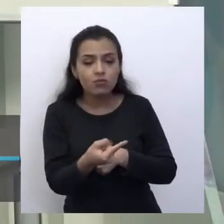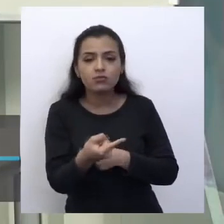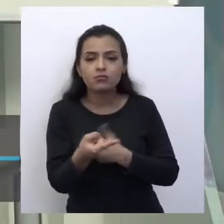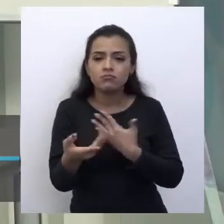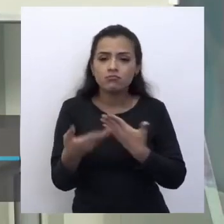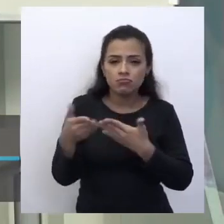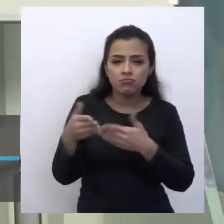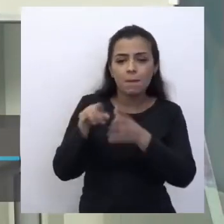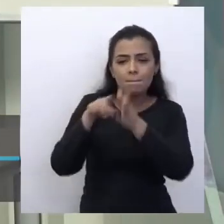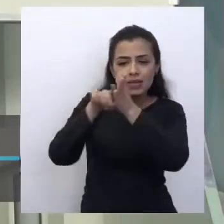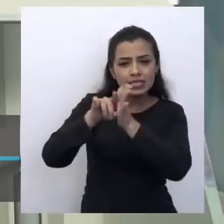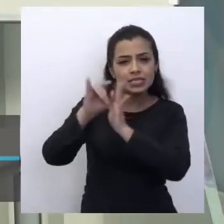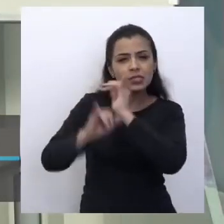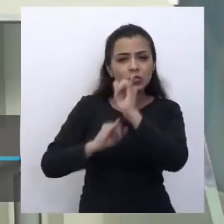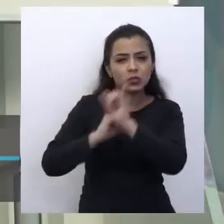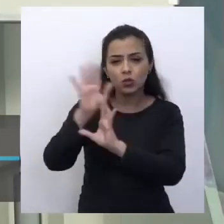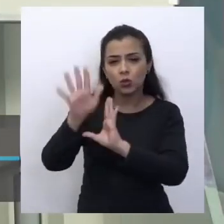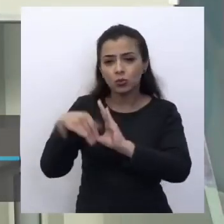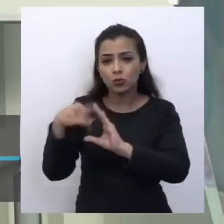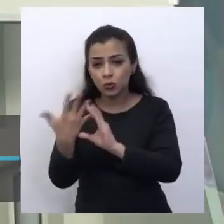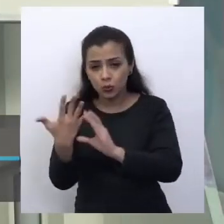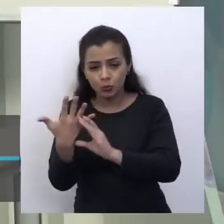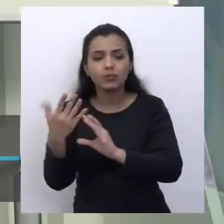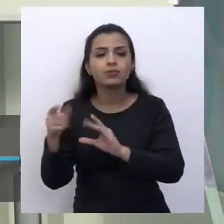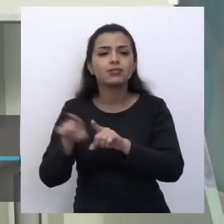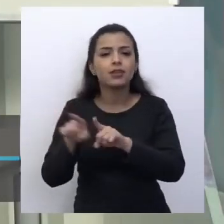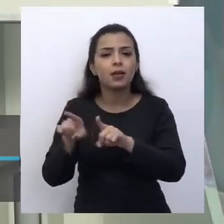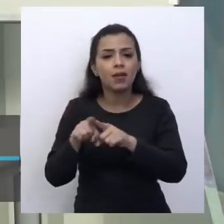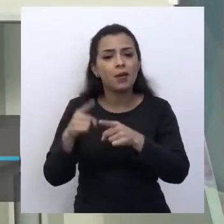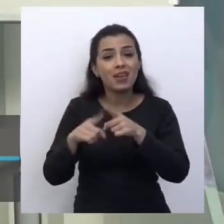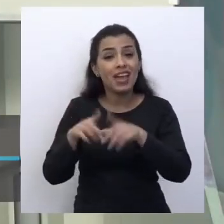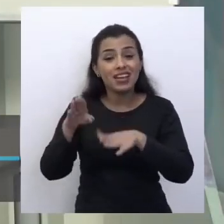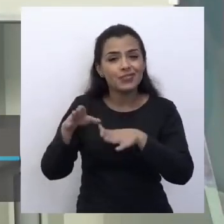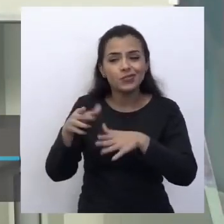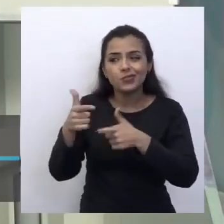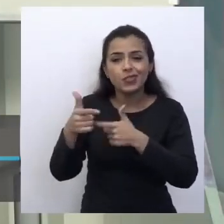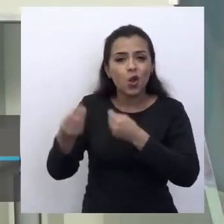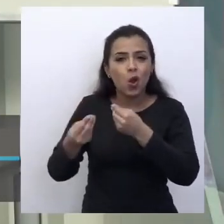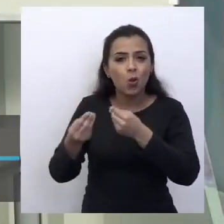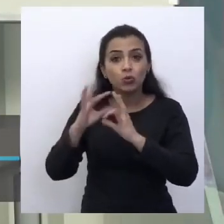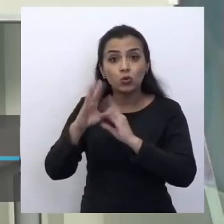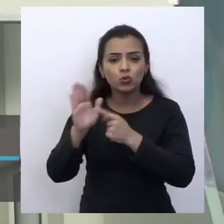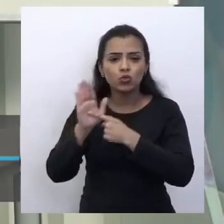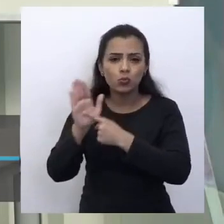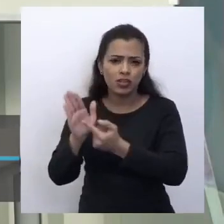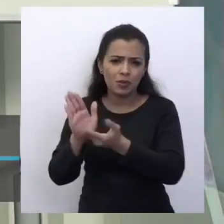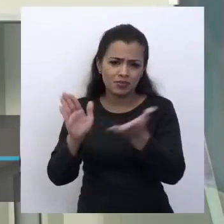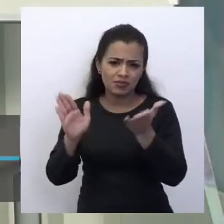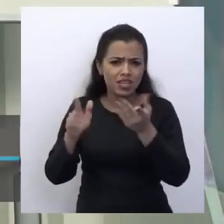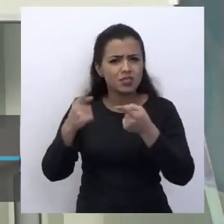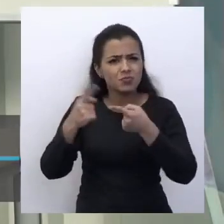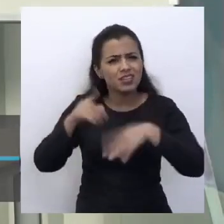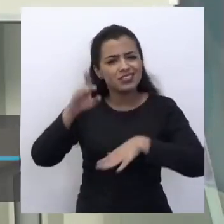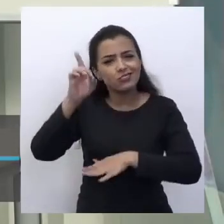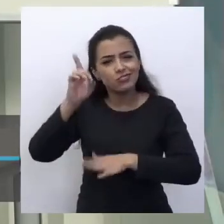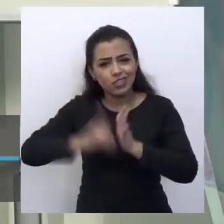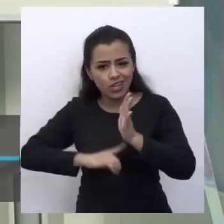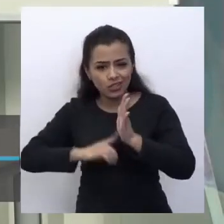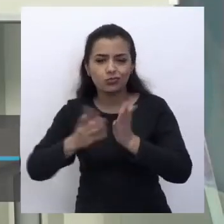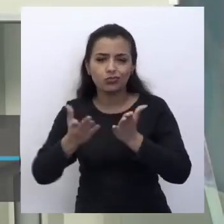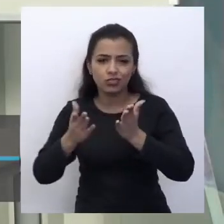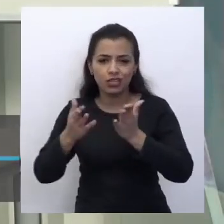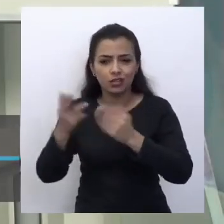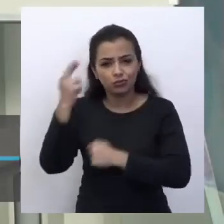na internet, ver no YouTube as peças, porque como eu sempre falo para vocês, nem tudo eu consigo trazer aqui, às vezes por questões de direito autorais. Então, às vezes é legal a